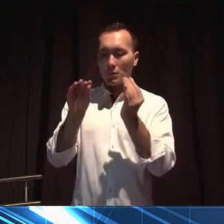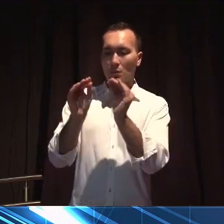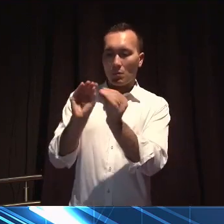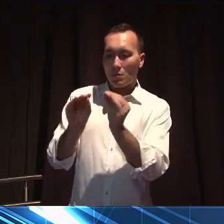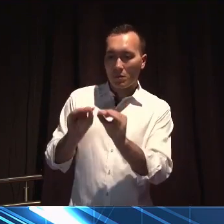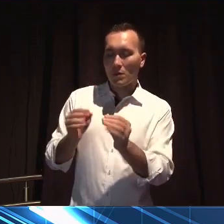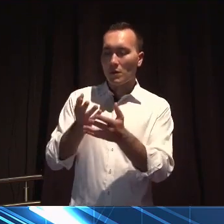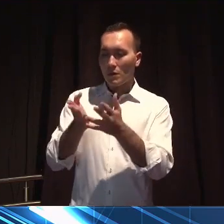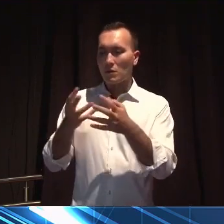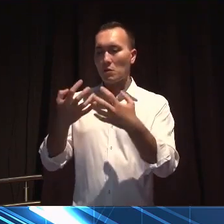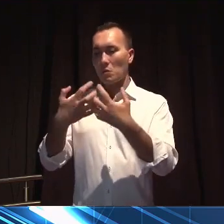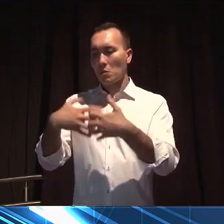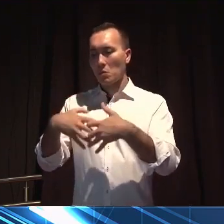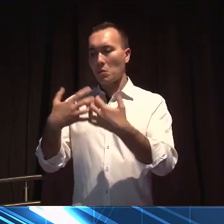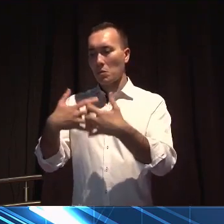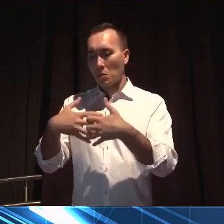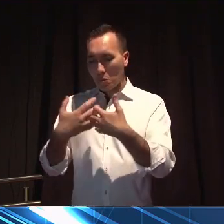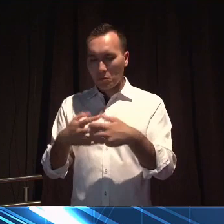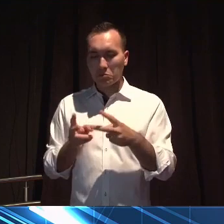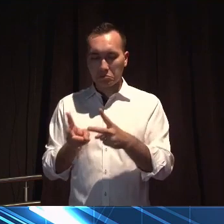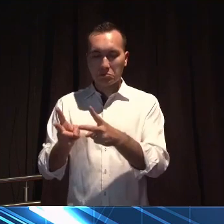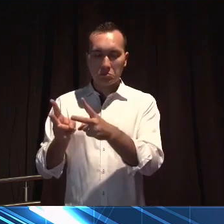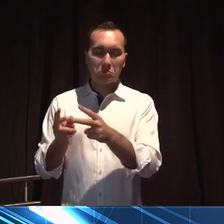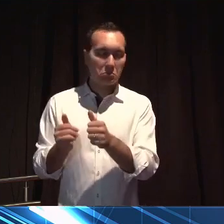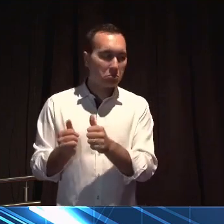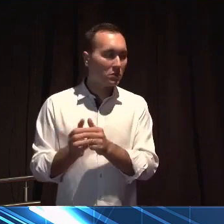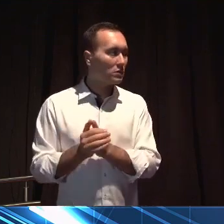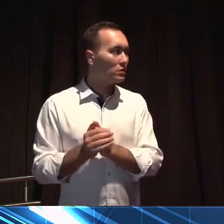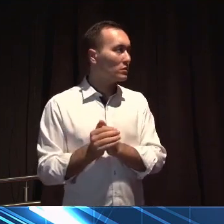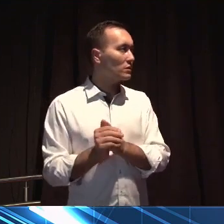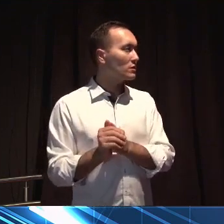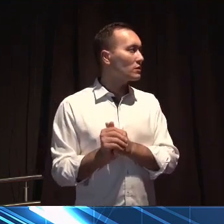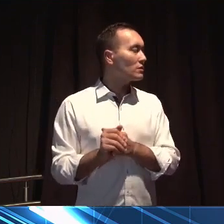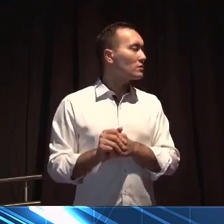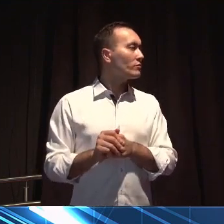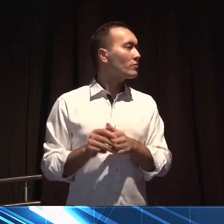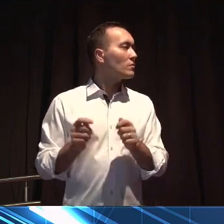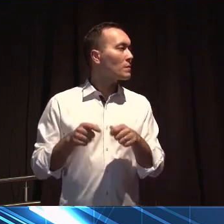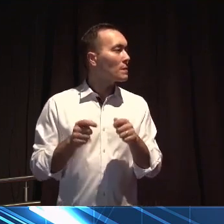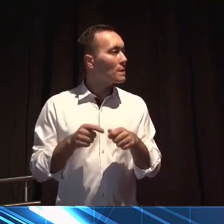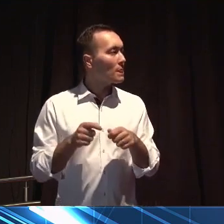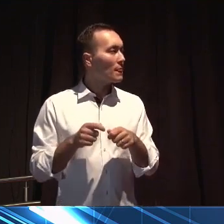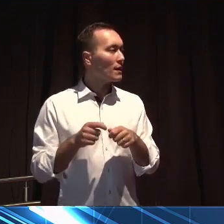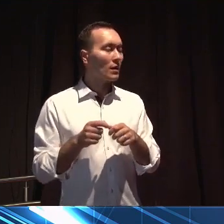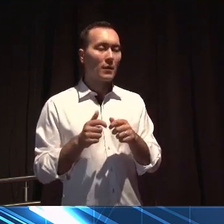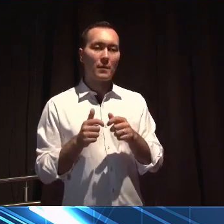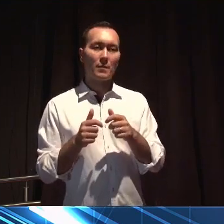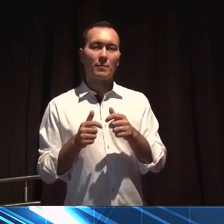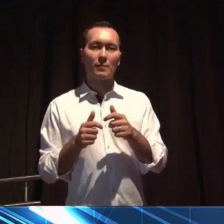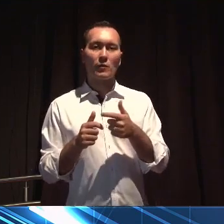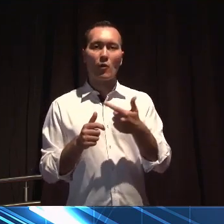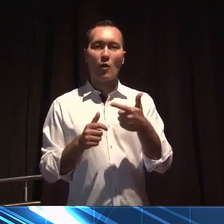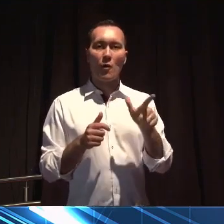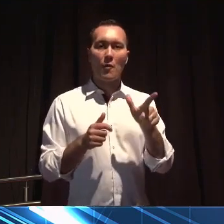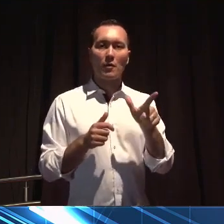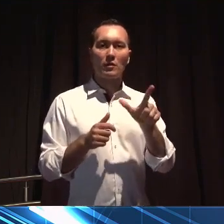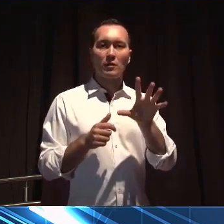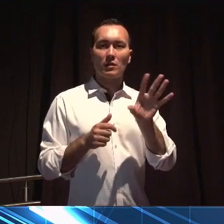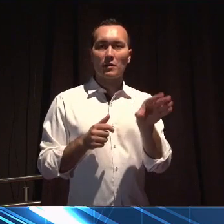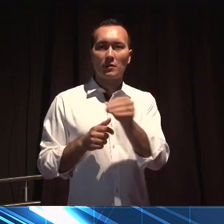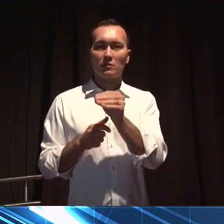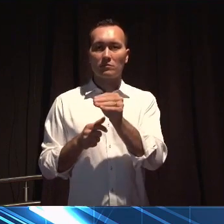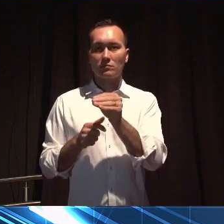caso, no Kubernetes, pode botar dentro do mesmo pod. Né? Chama ele parseia os logs. Então, talvez tenha que parsear muitos